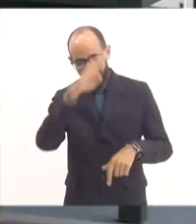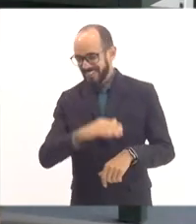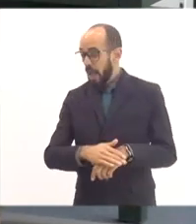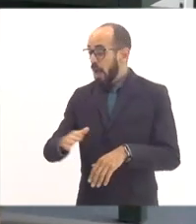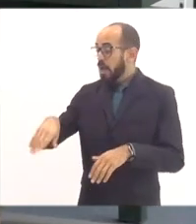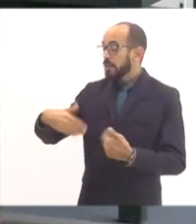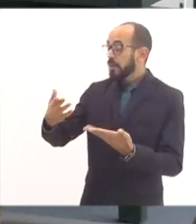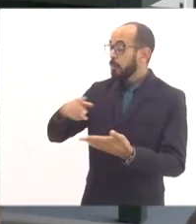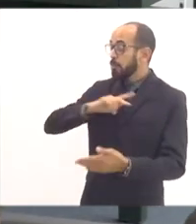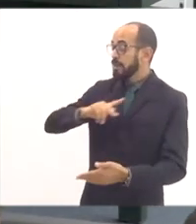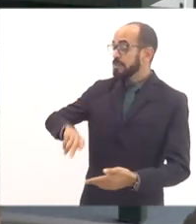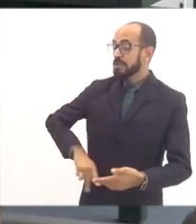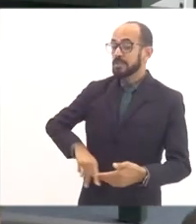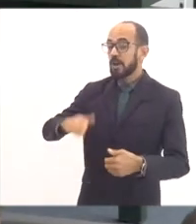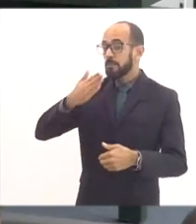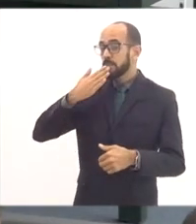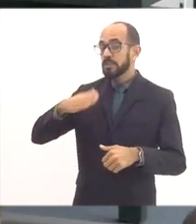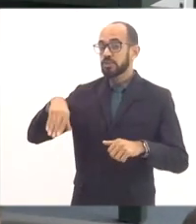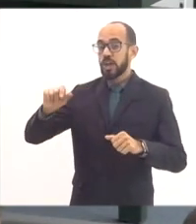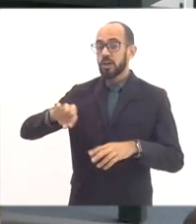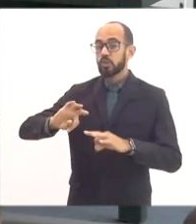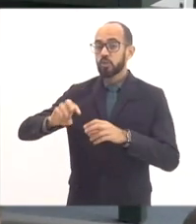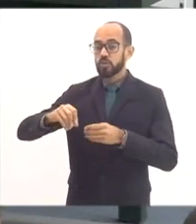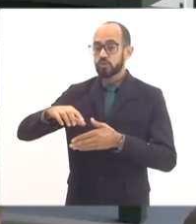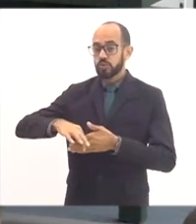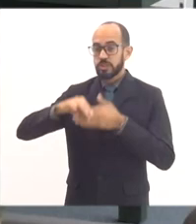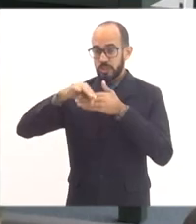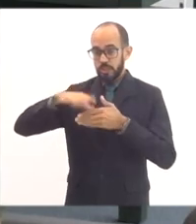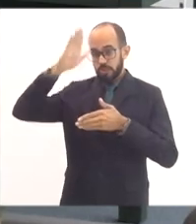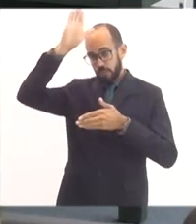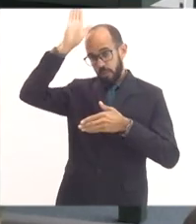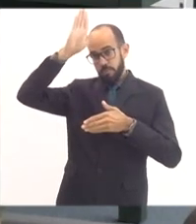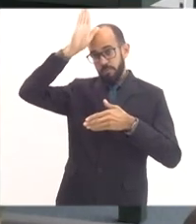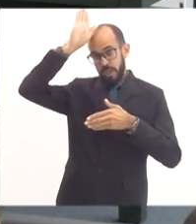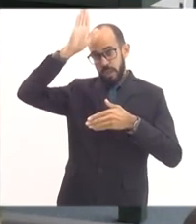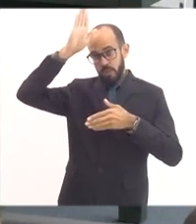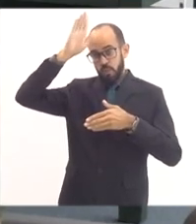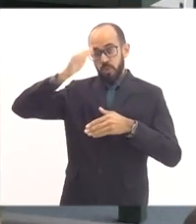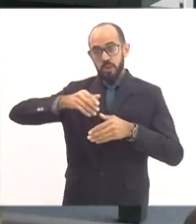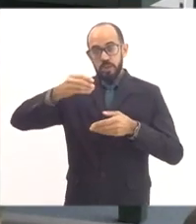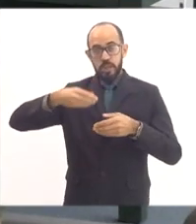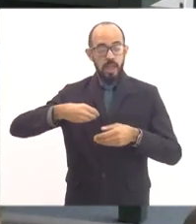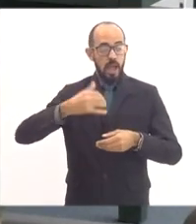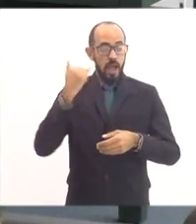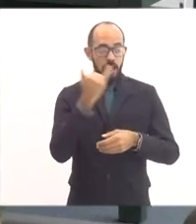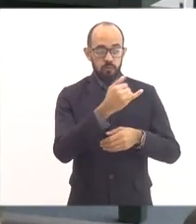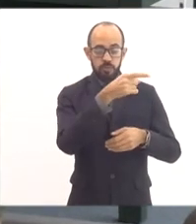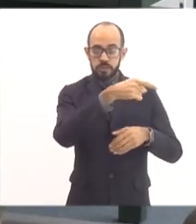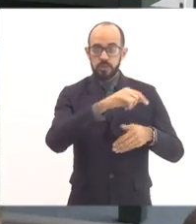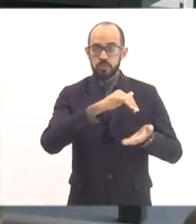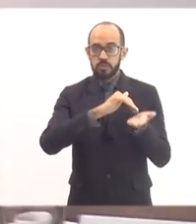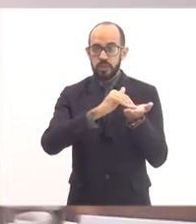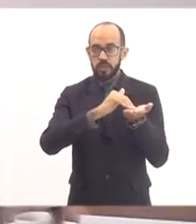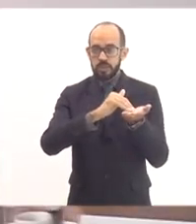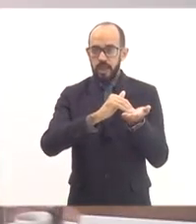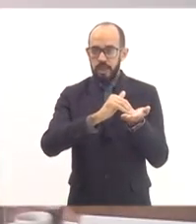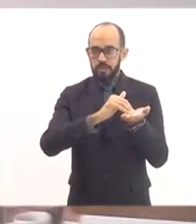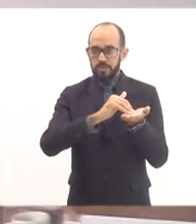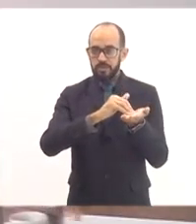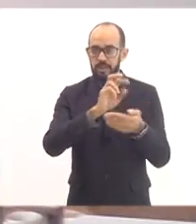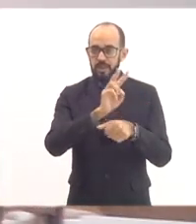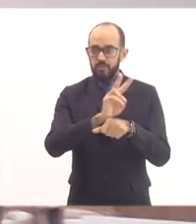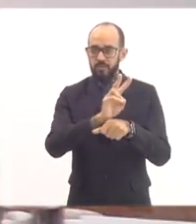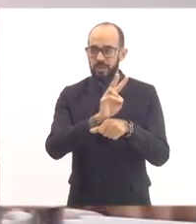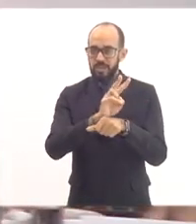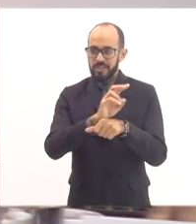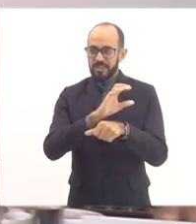pedir aos comandantes aqui do Corpo de Bombeiros que transmitam ao secretário da Defesa Civil como está bonito esse auditório todo